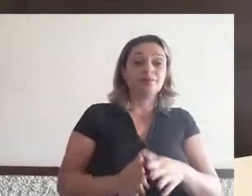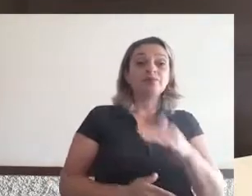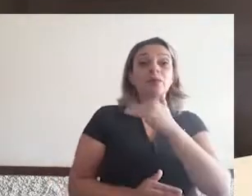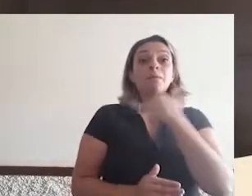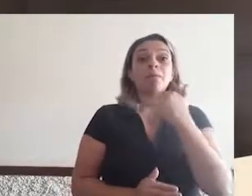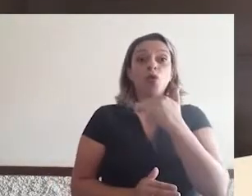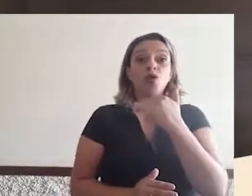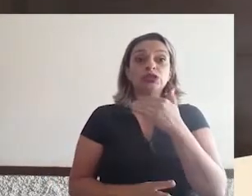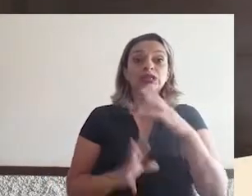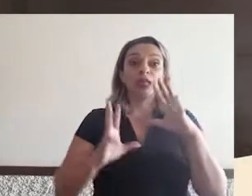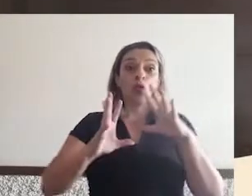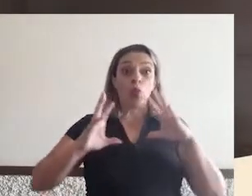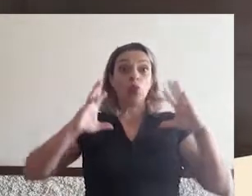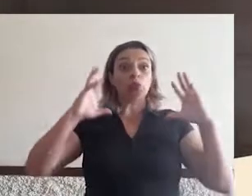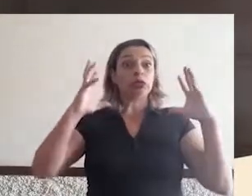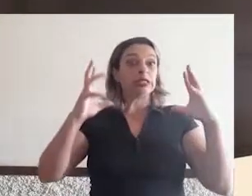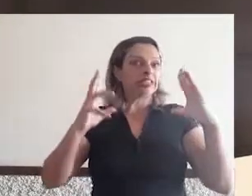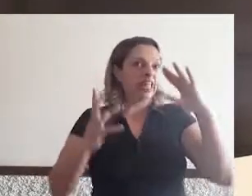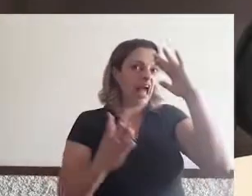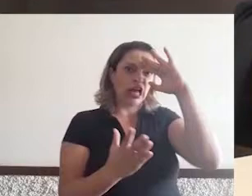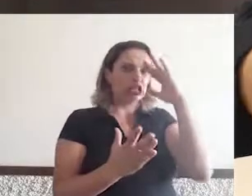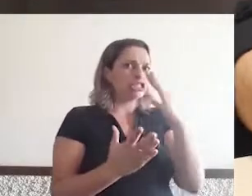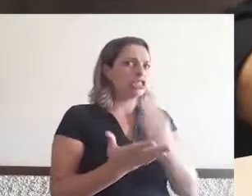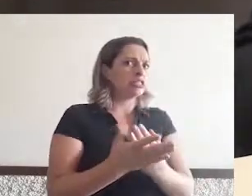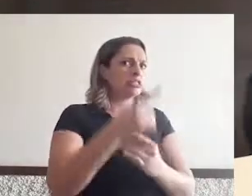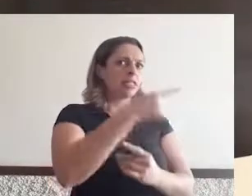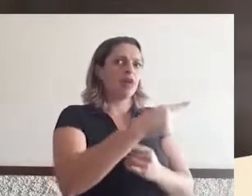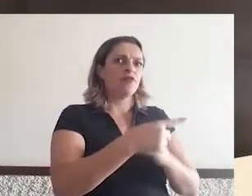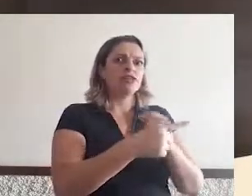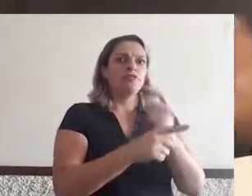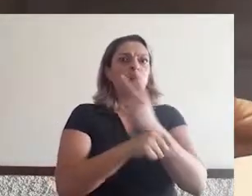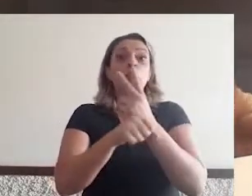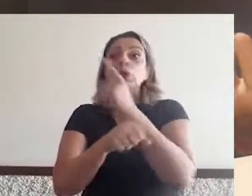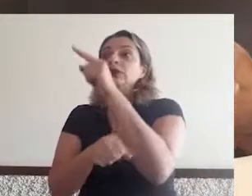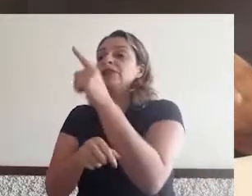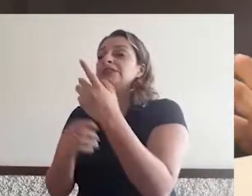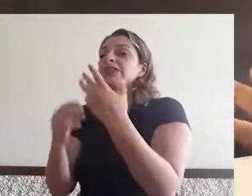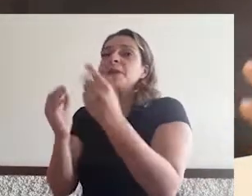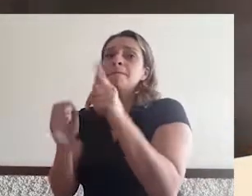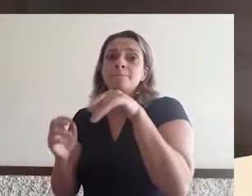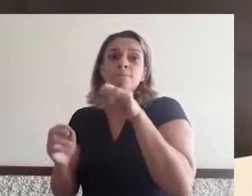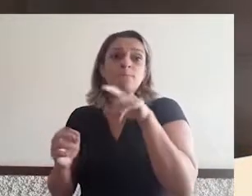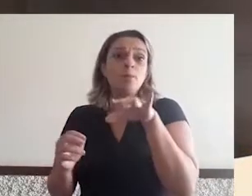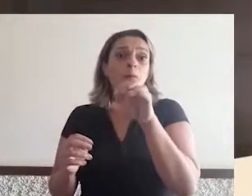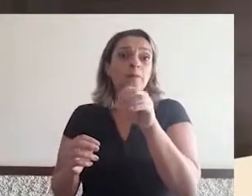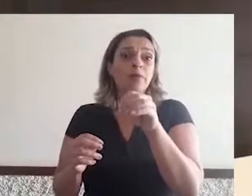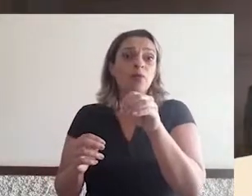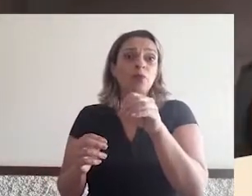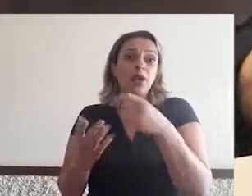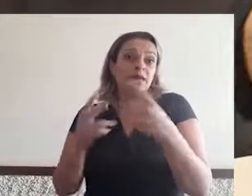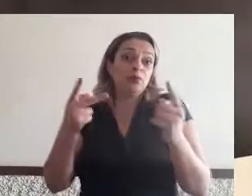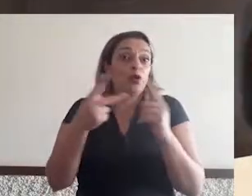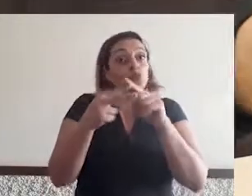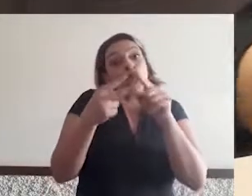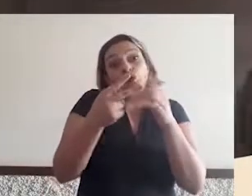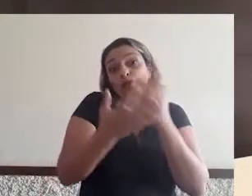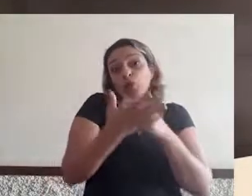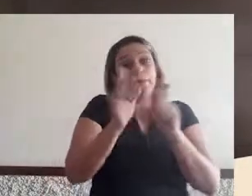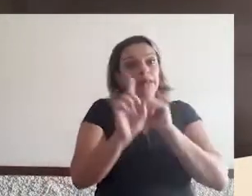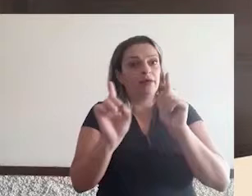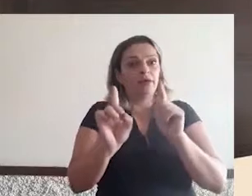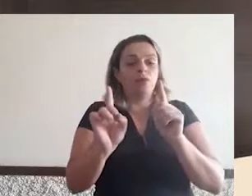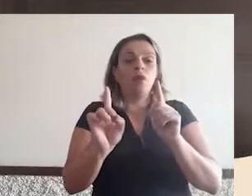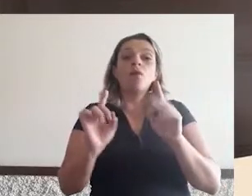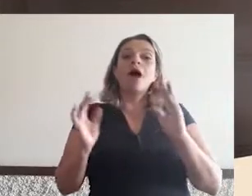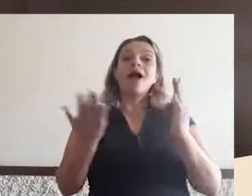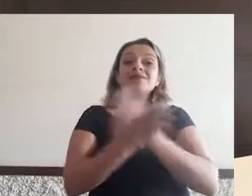o Senado romano, que não confiava em César, procura então Pompeu, que agora não tem mais laços nenhum com César, e concede a